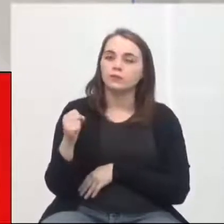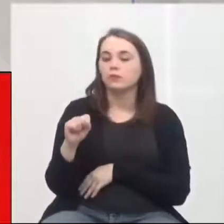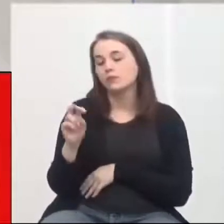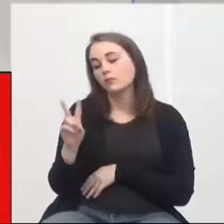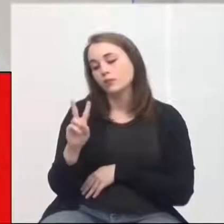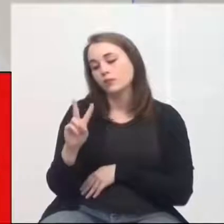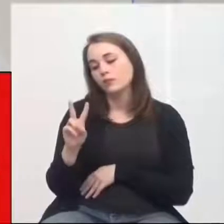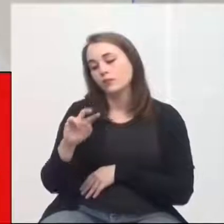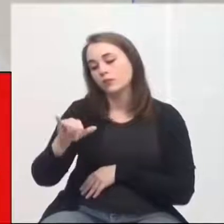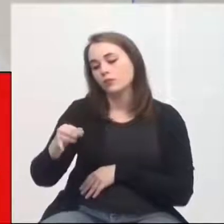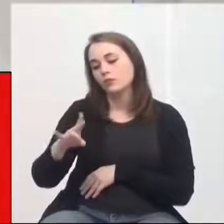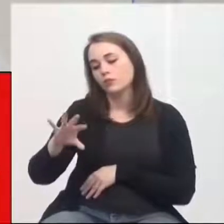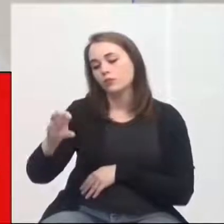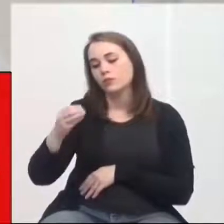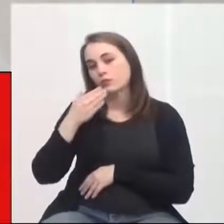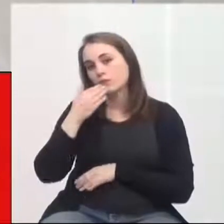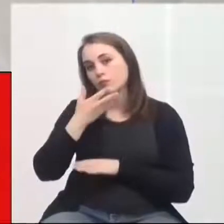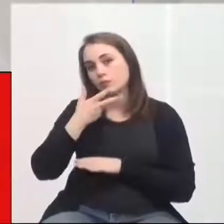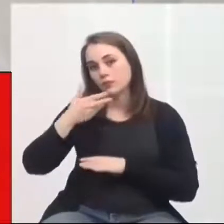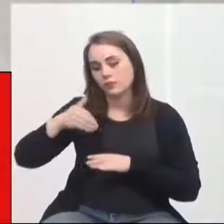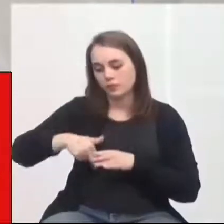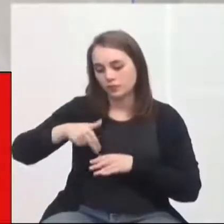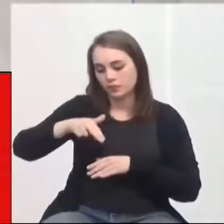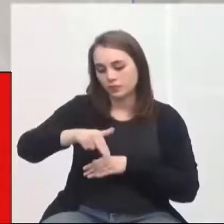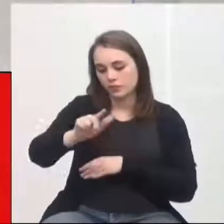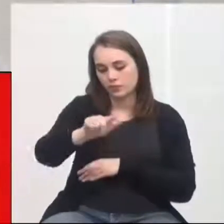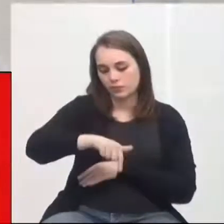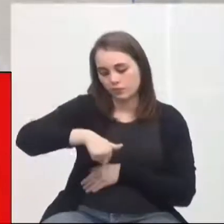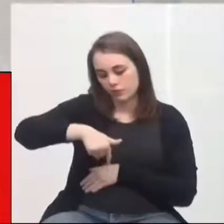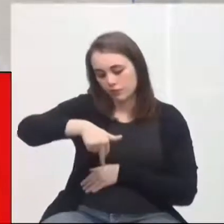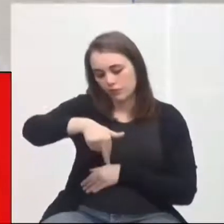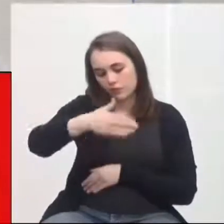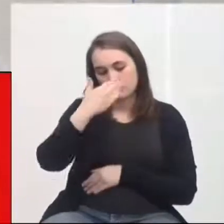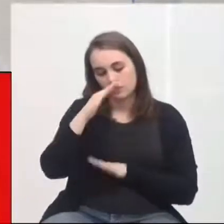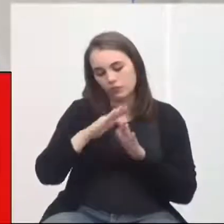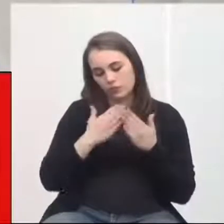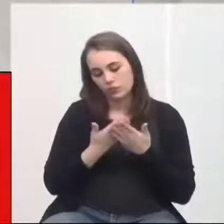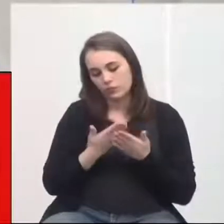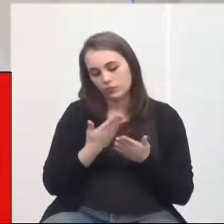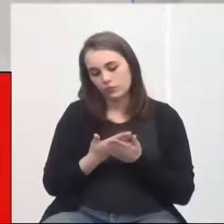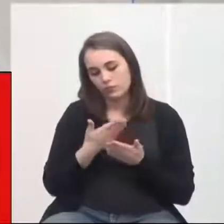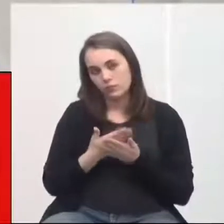12-38-2021, autor vereador Júlio Kaminski, repintura da faixa de pedestre, de frente à Escola Municipal